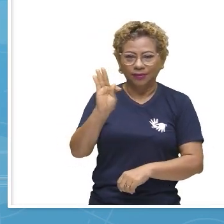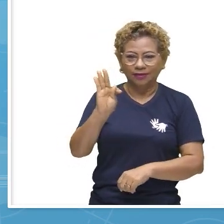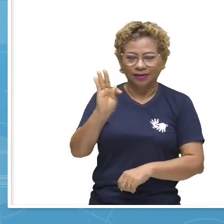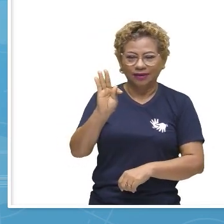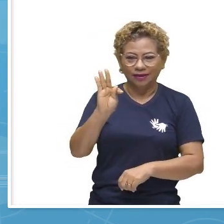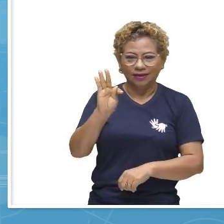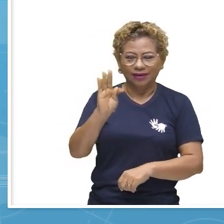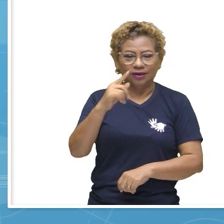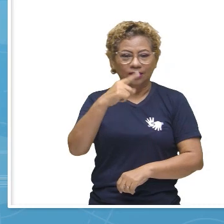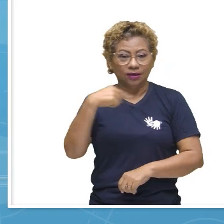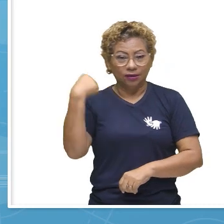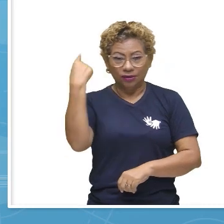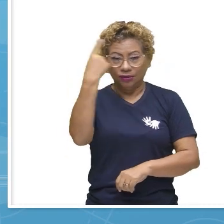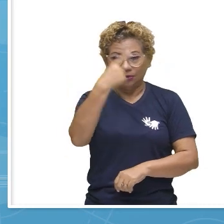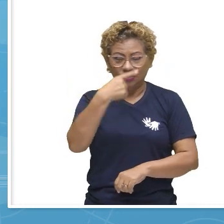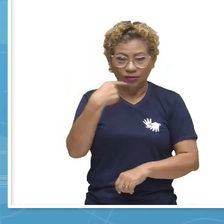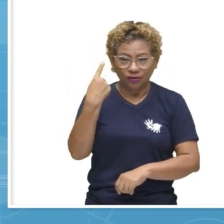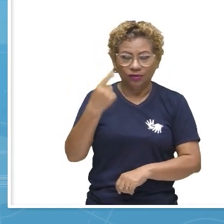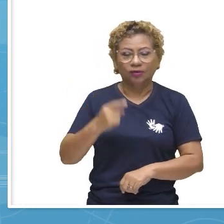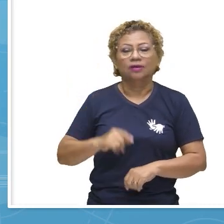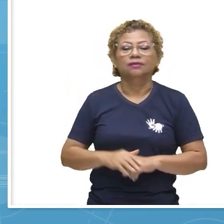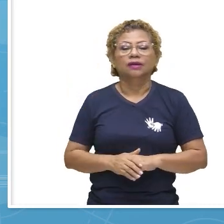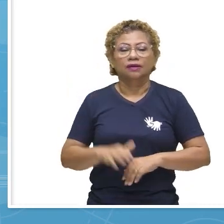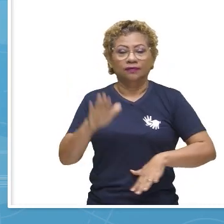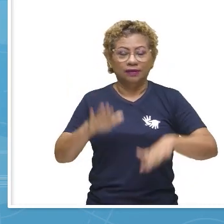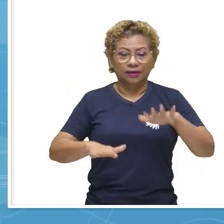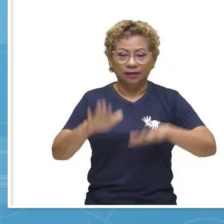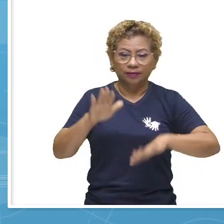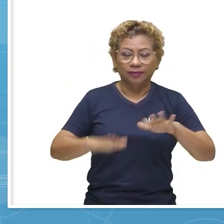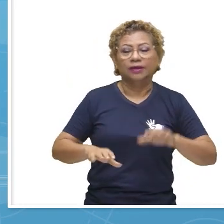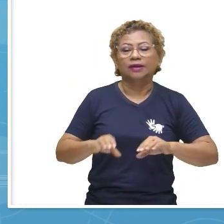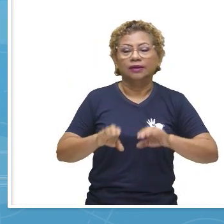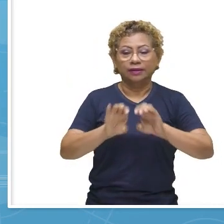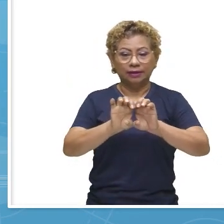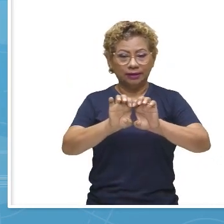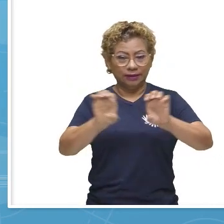horas, conforme a equação